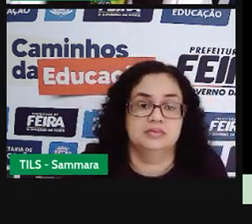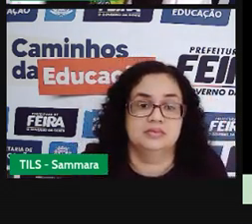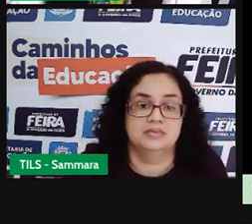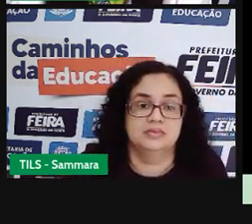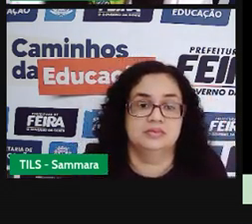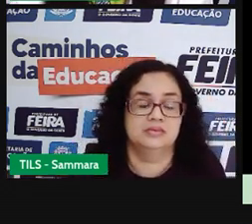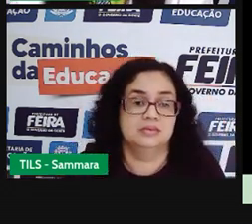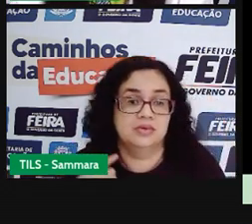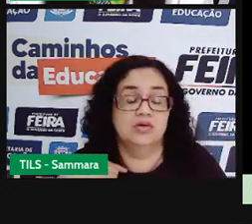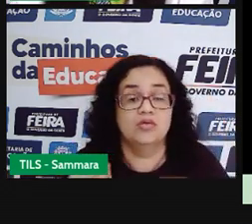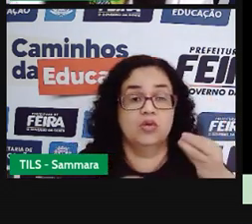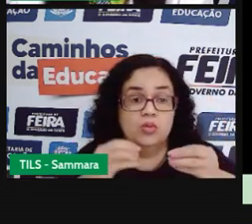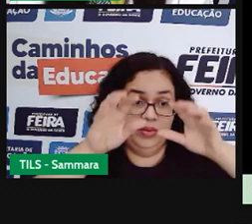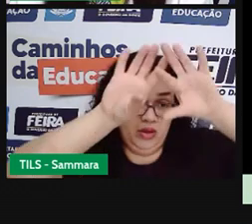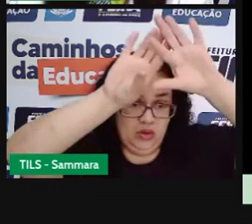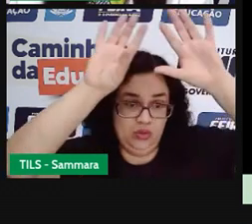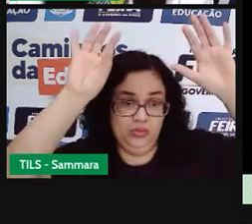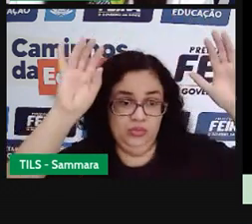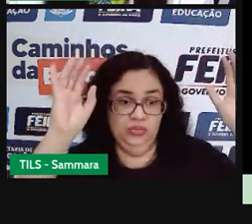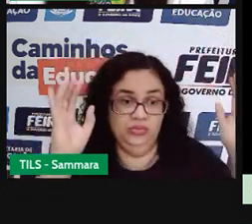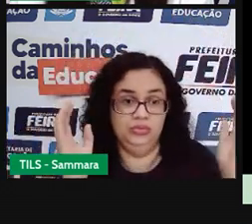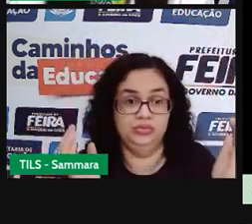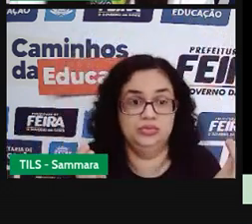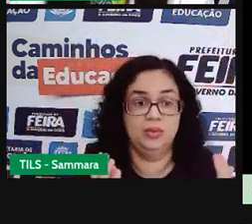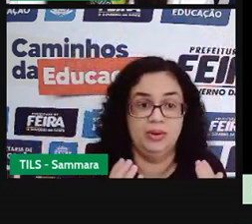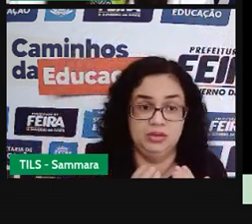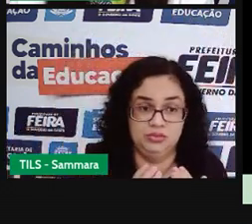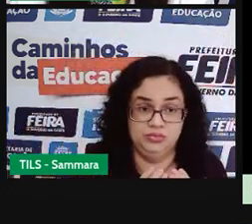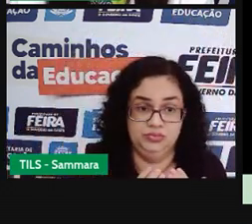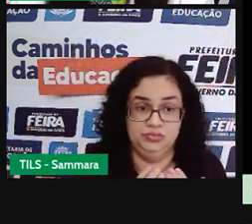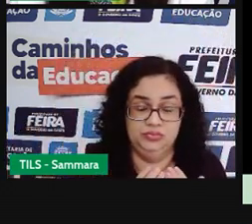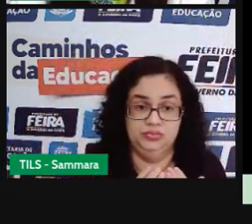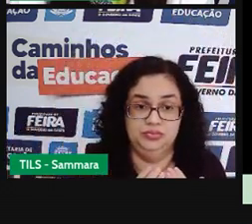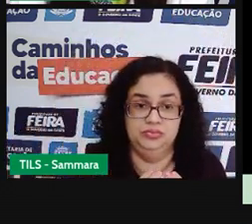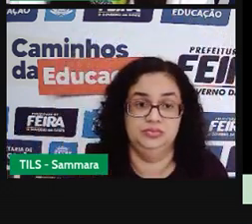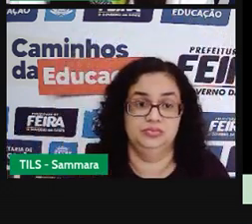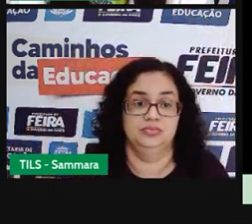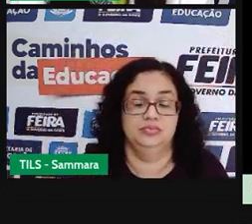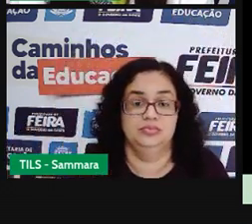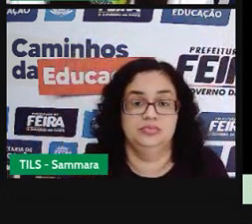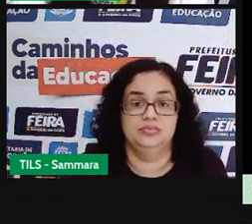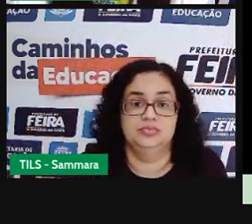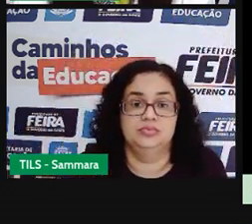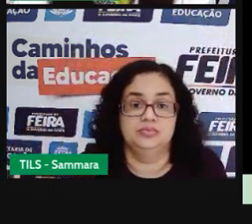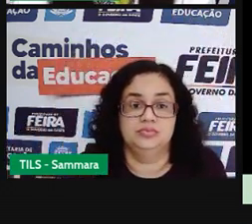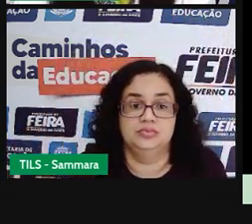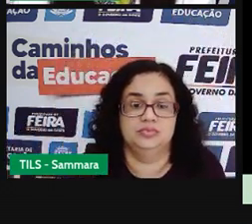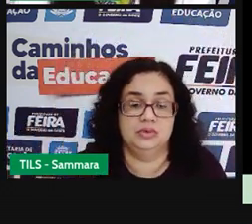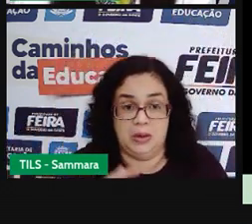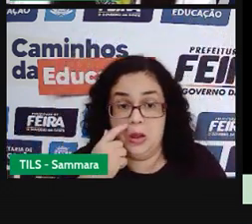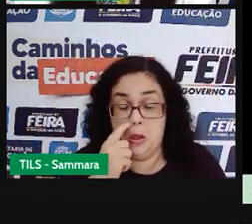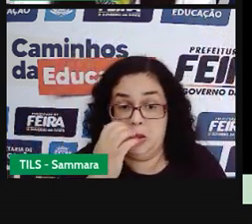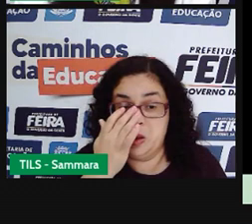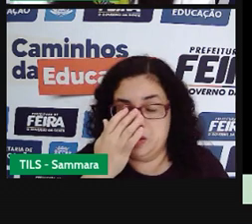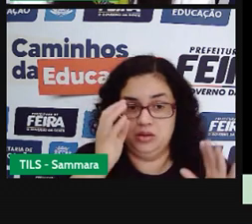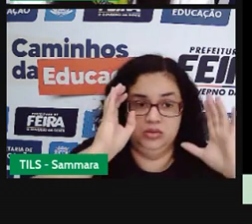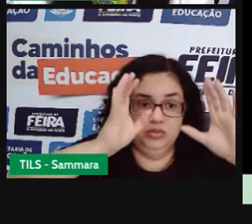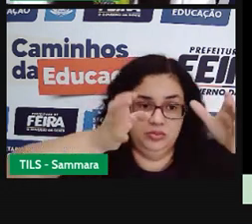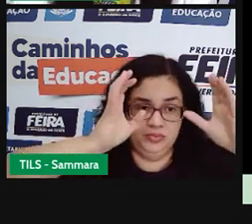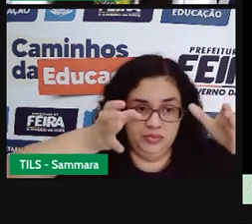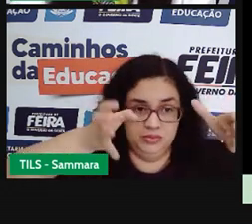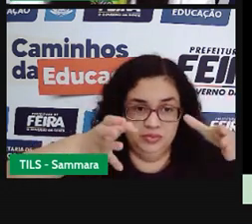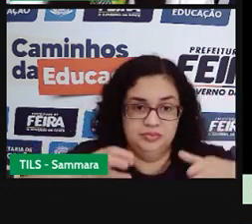objetos do cotidiano que é à toa mas esse formato aí da espera e se apresenta em vários outros